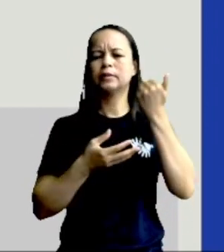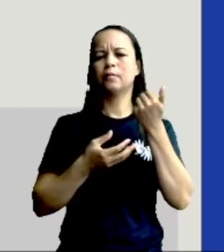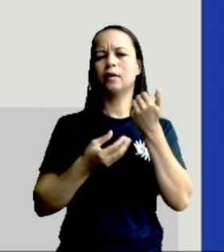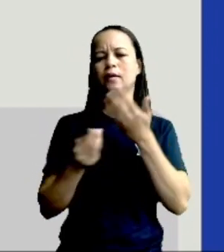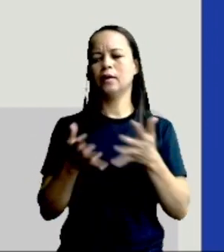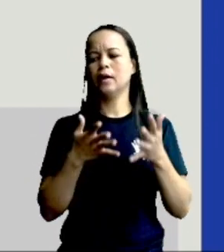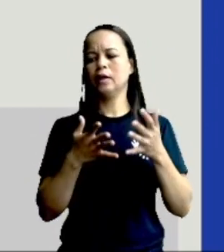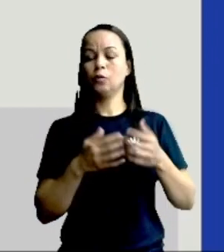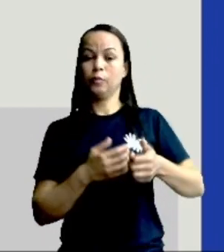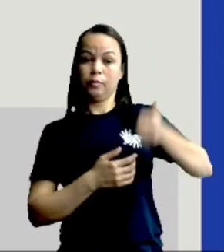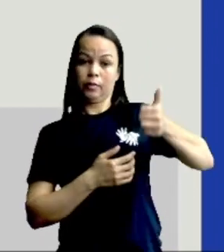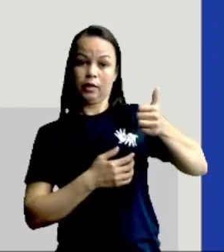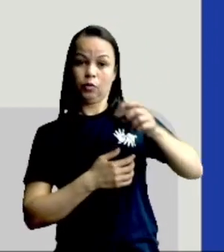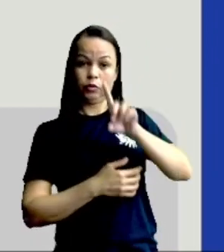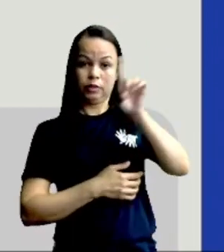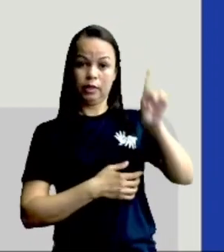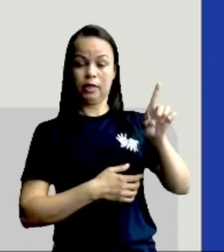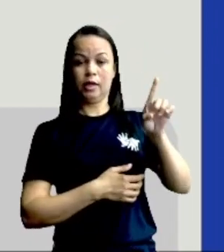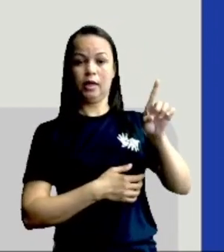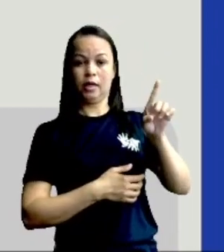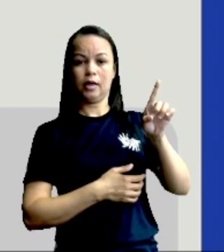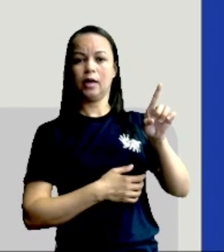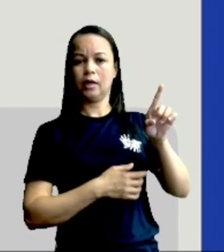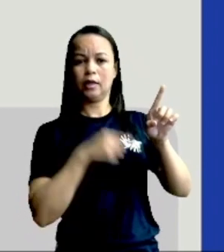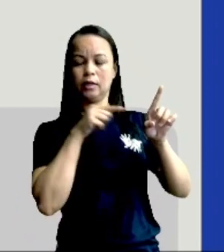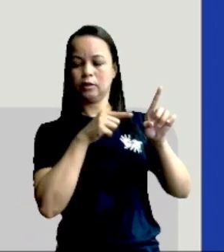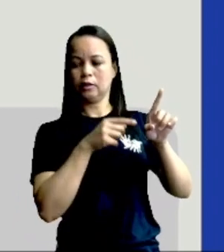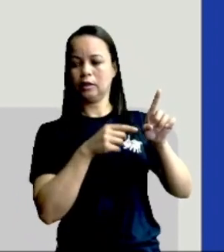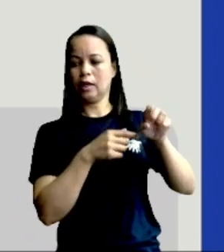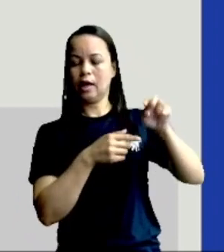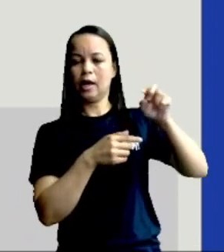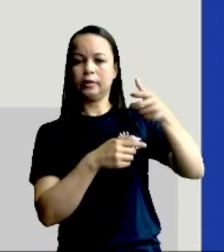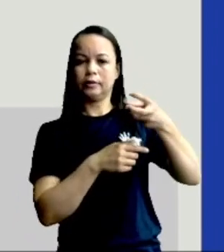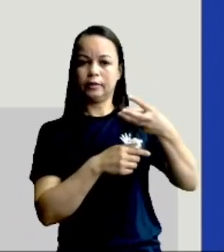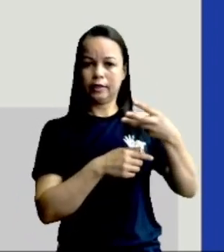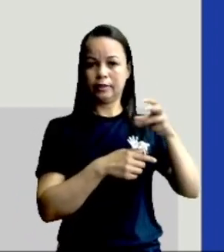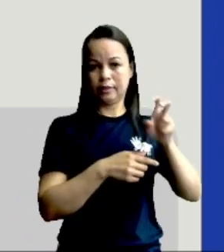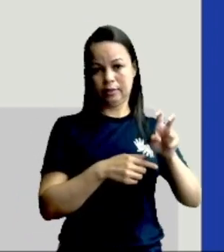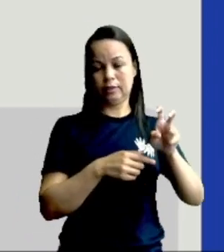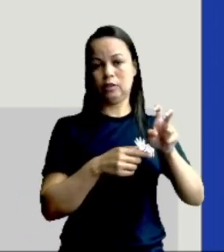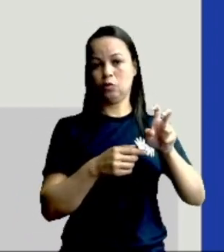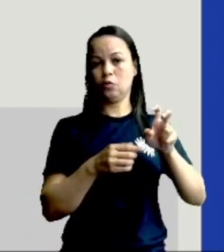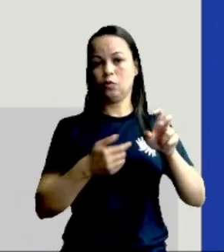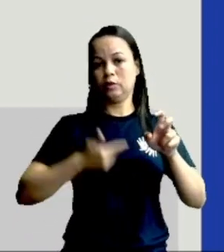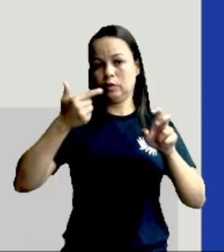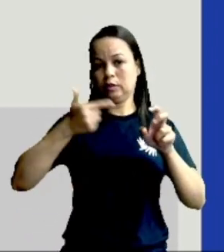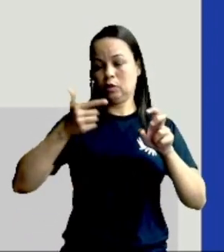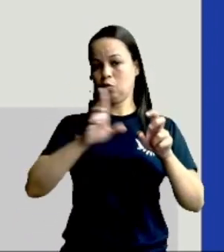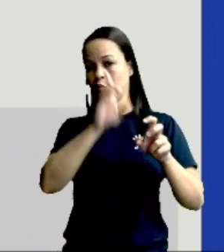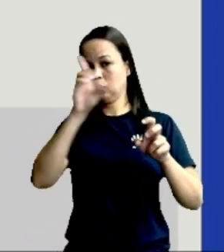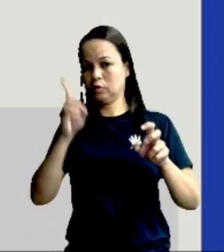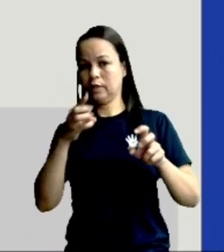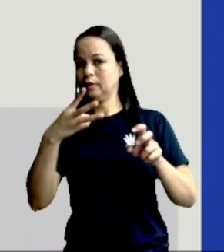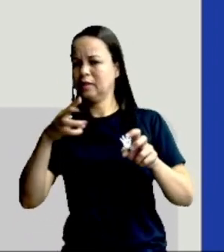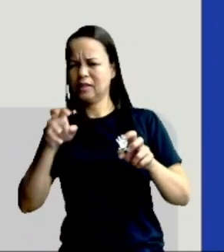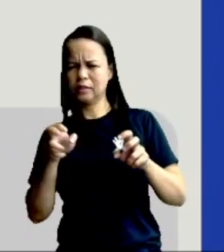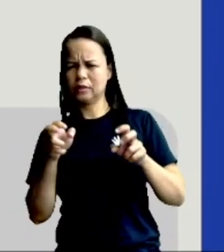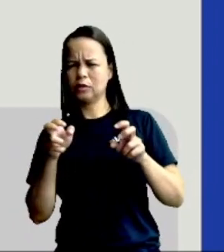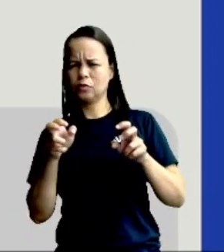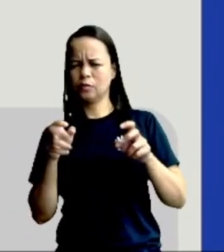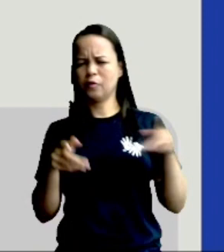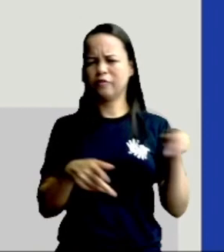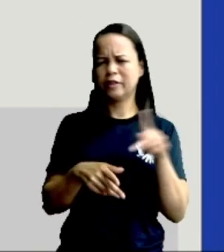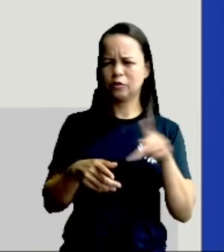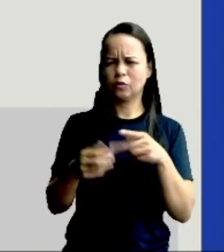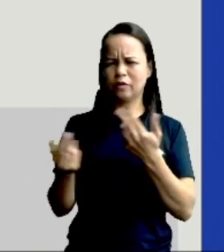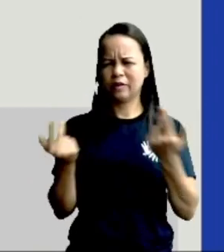no primeiro dia de Lucas, quanto eles leram. Ô, professora, tem as mesmas quantidades, só que em dias diferentes. Será que vai dar a mesma quantidade